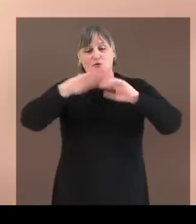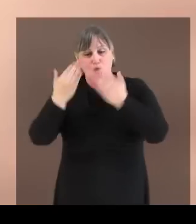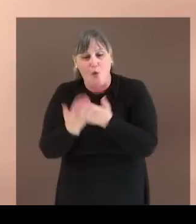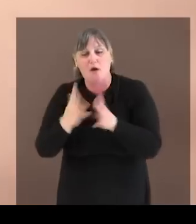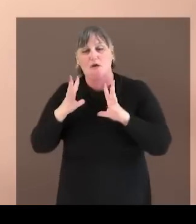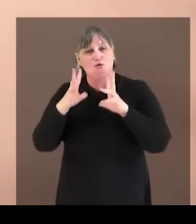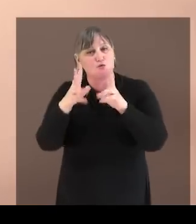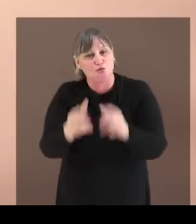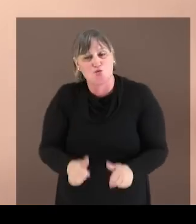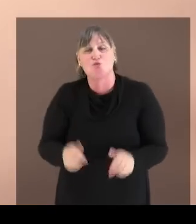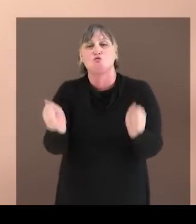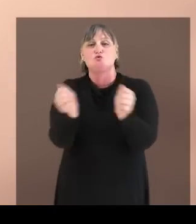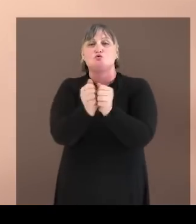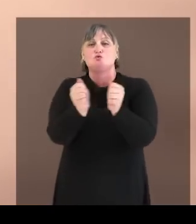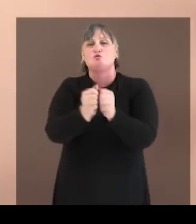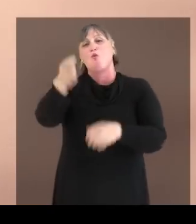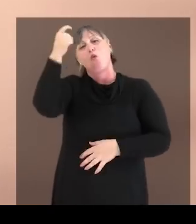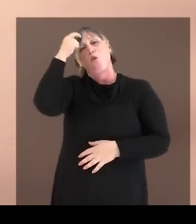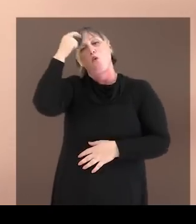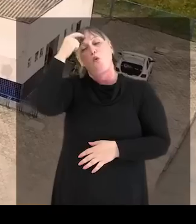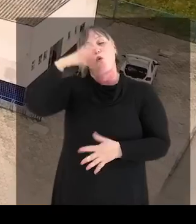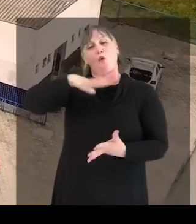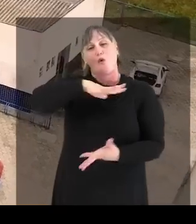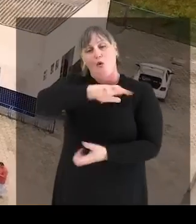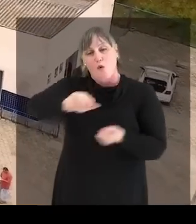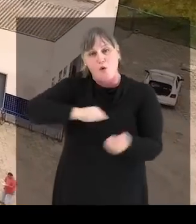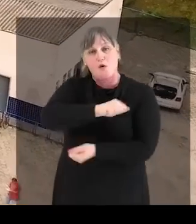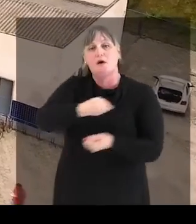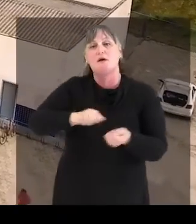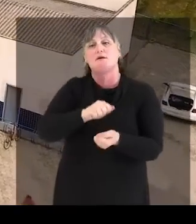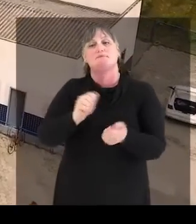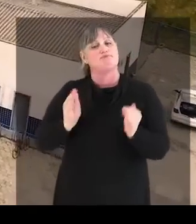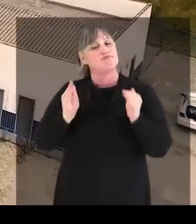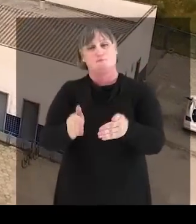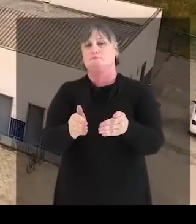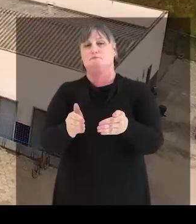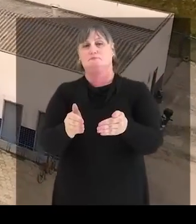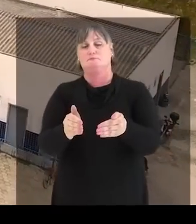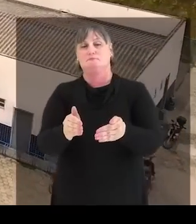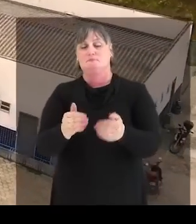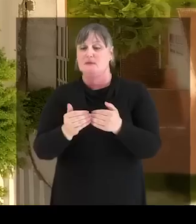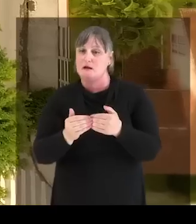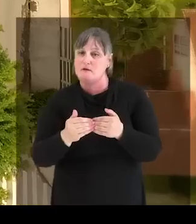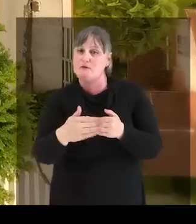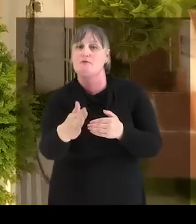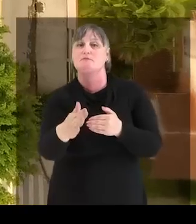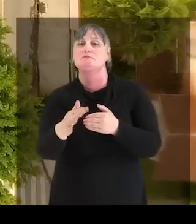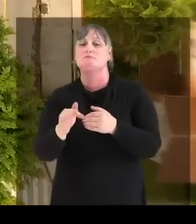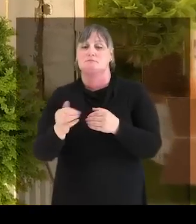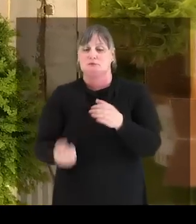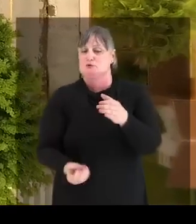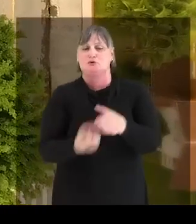unidades já possam estar com esta consciência de sustentabilidade já muito mais bem posicionada. Daqui para frente, nenhuma